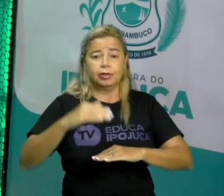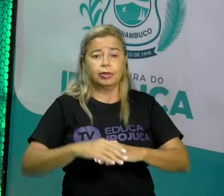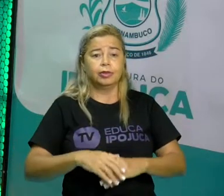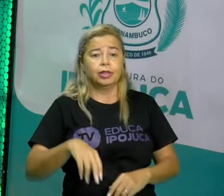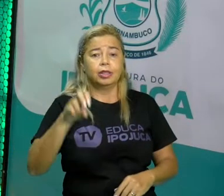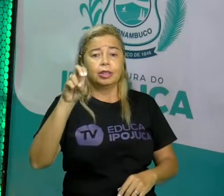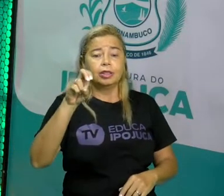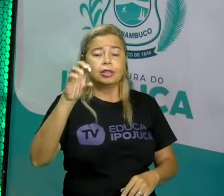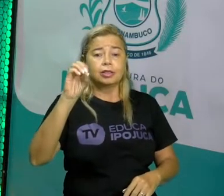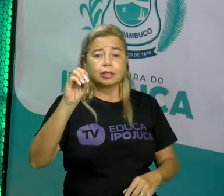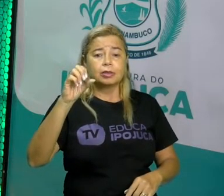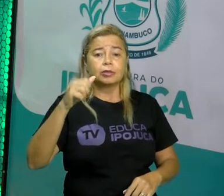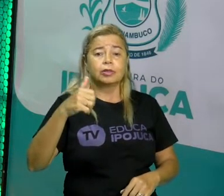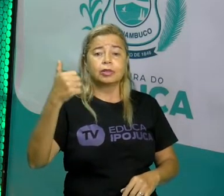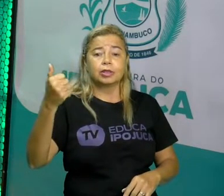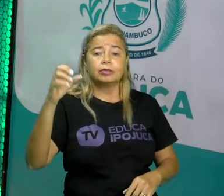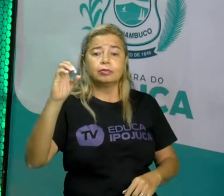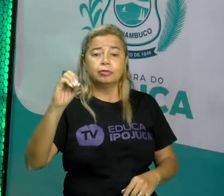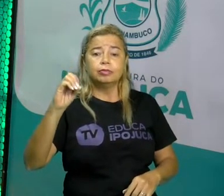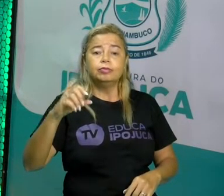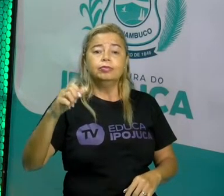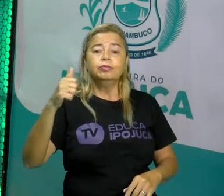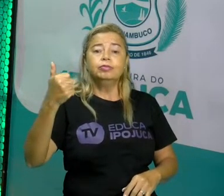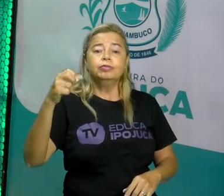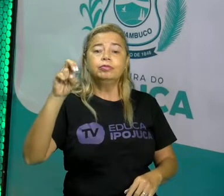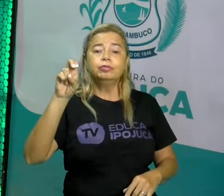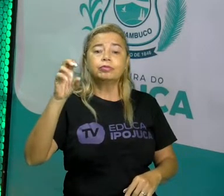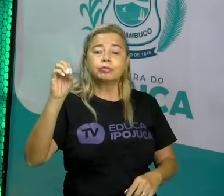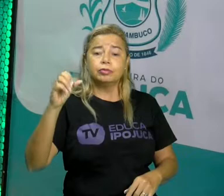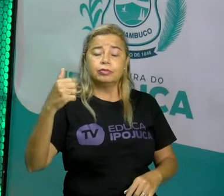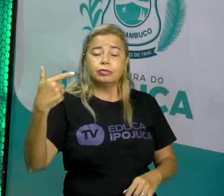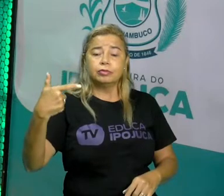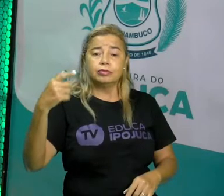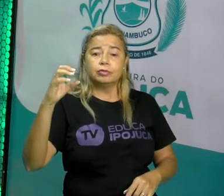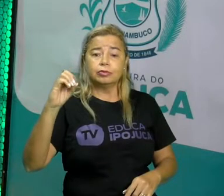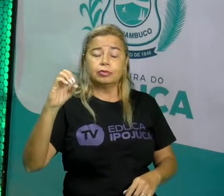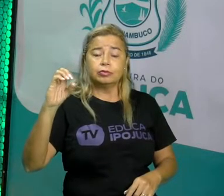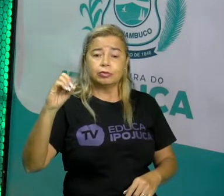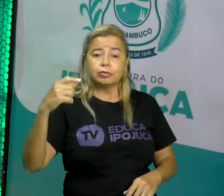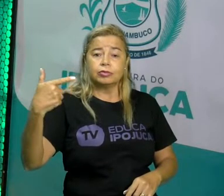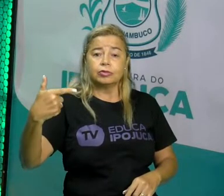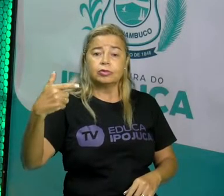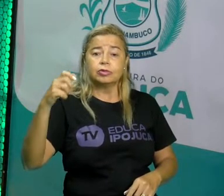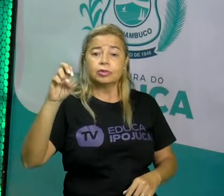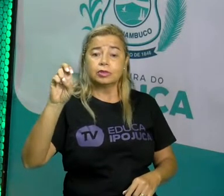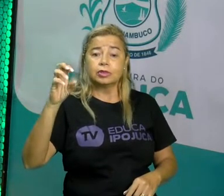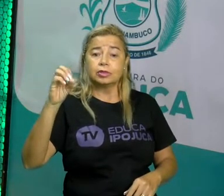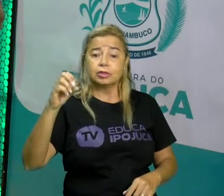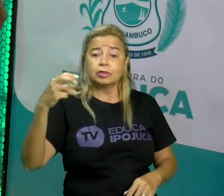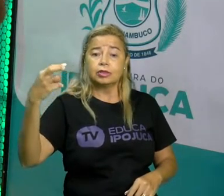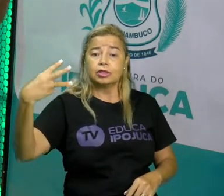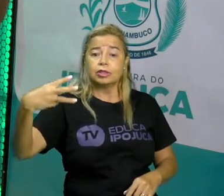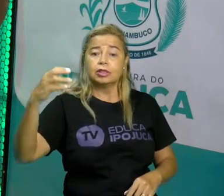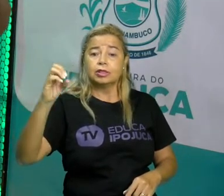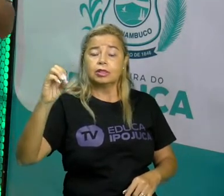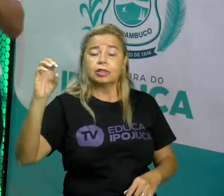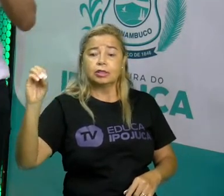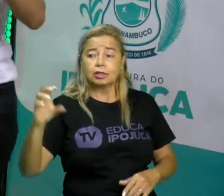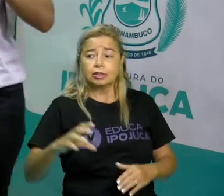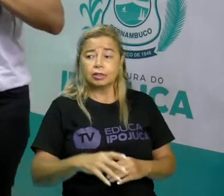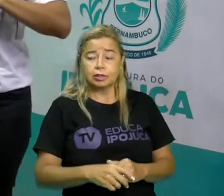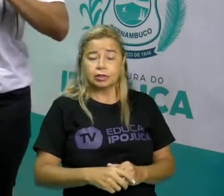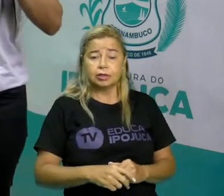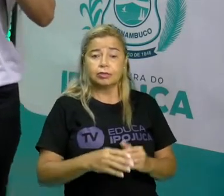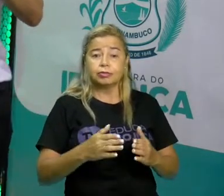100, 150, 200, 250 e 300. O que nós podemos ver com isso? Que aí